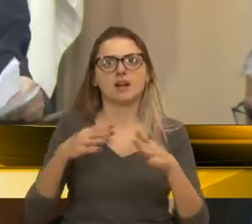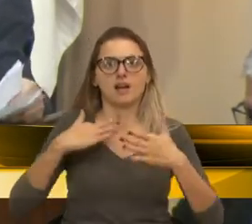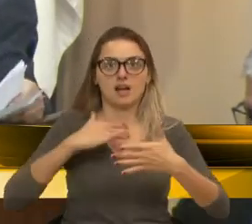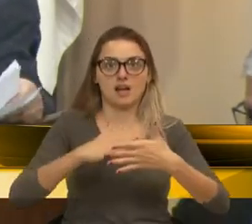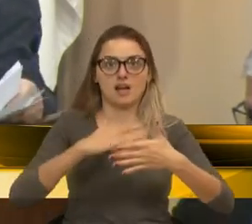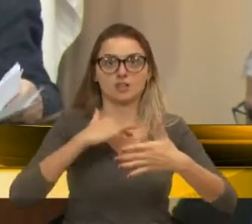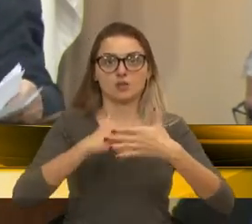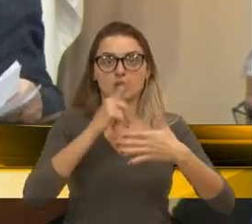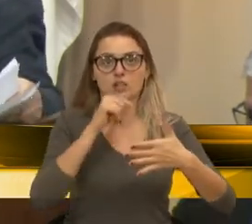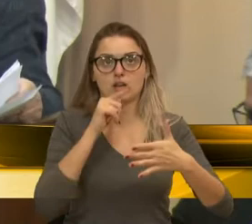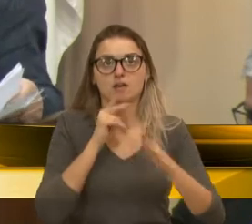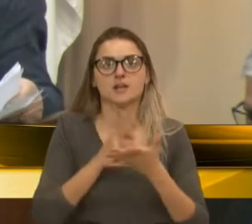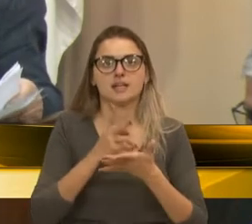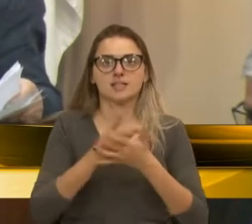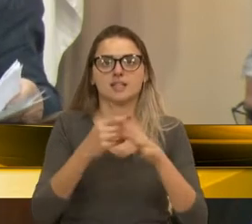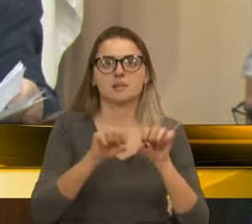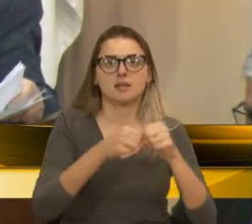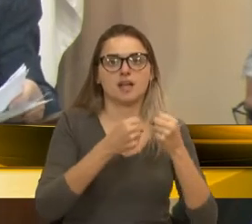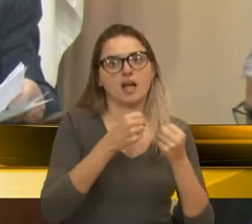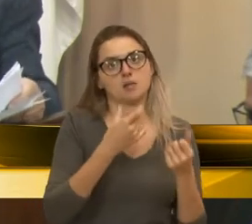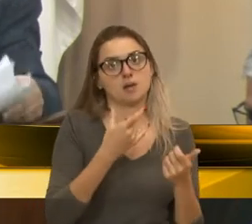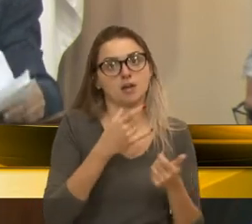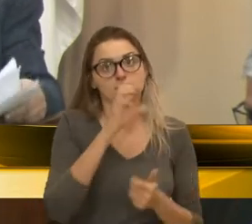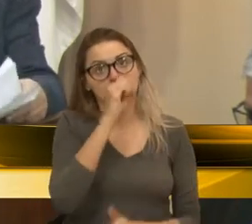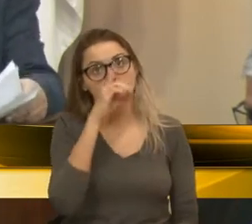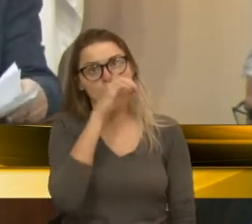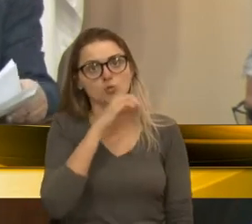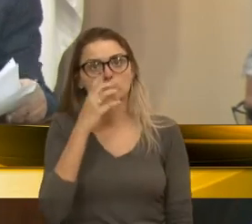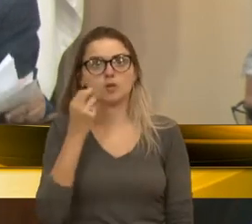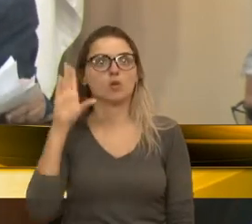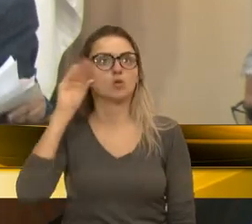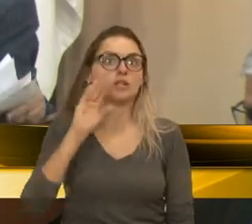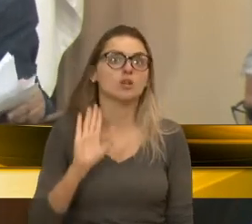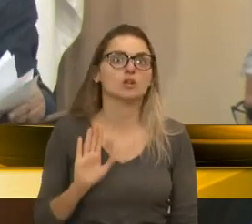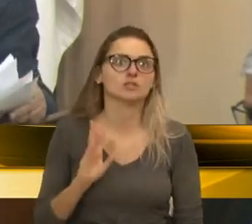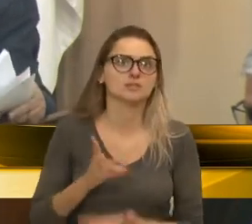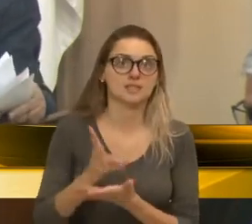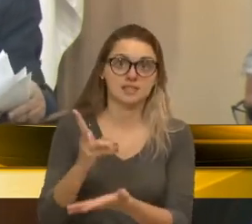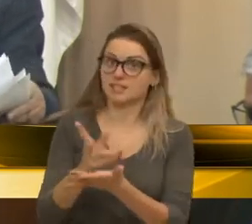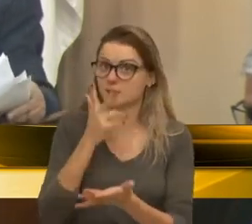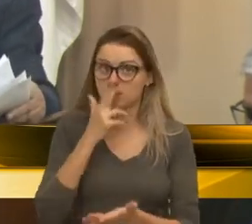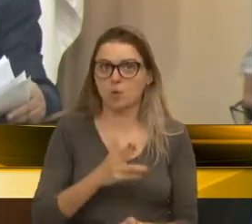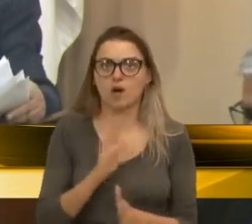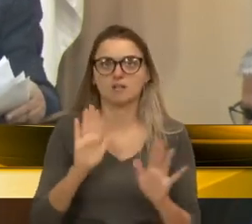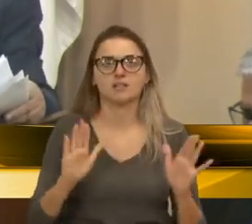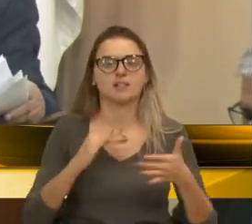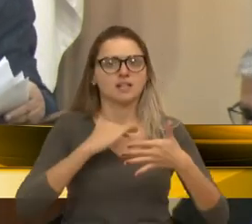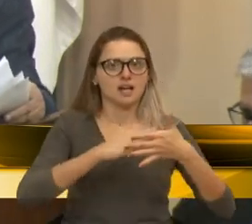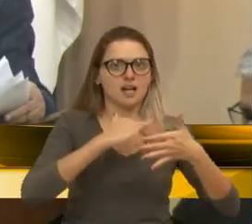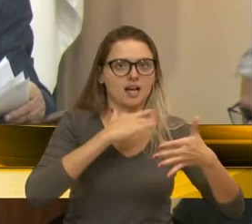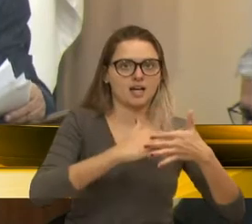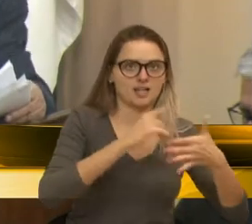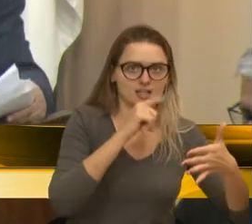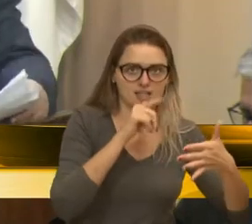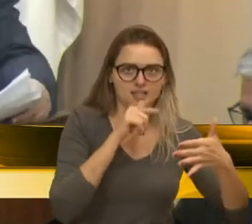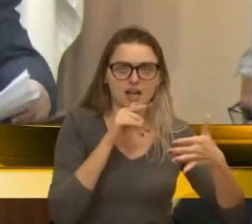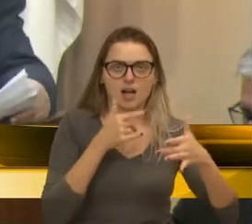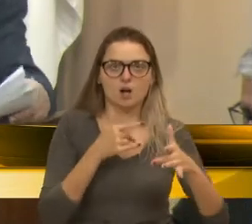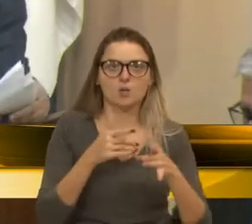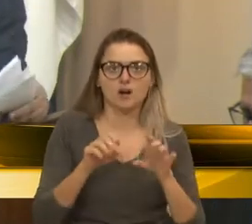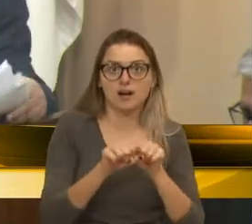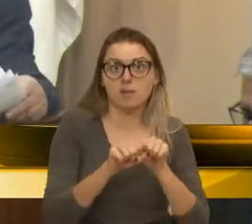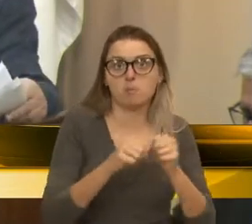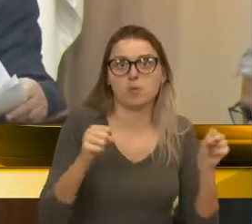né, pessoal? Ou à noite, né? Isso é um pequeno detalhe, né, Mosquen? As adutoras sempre estouram na sexta, quando é